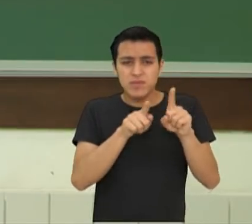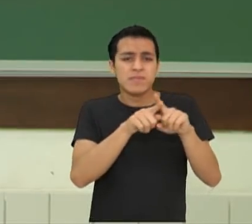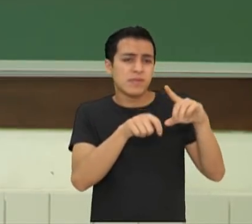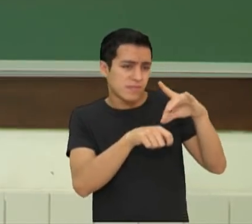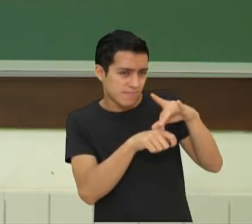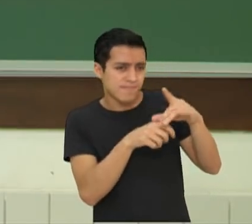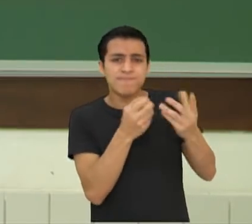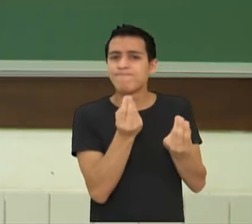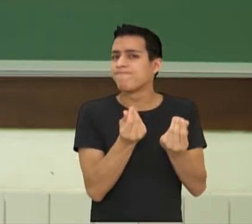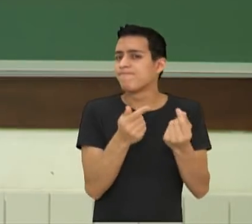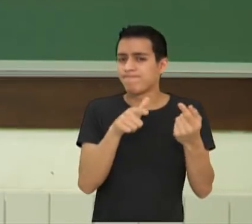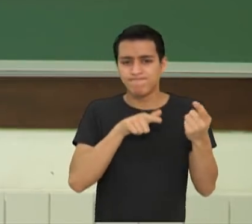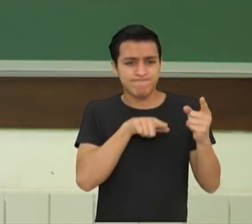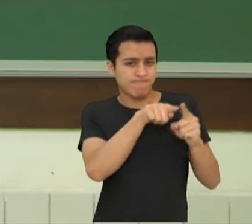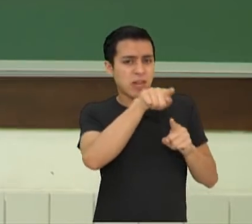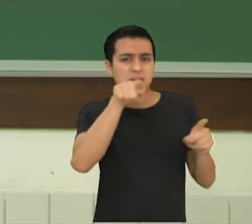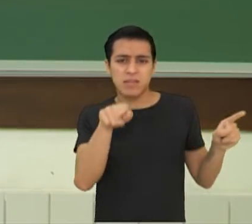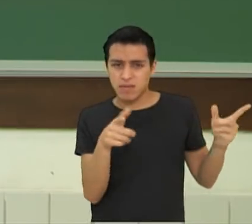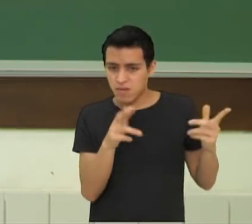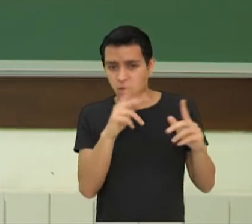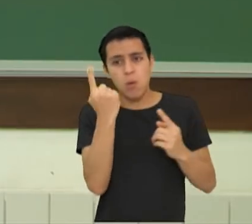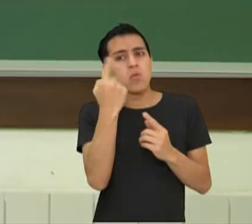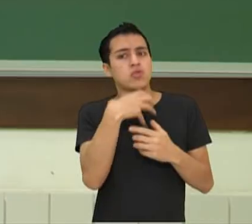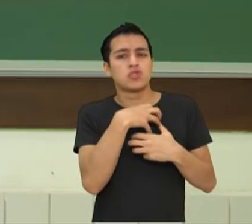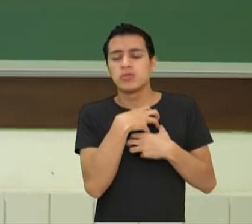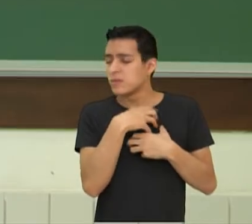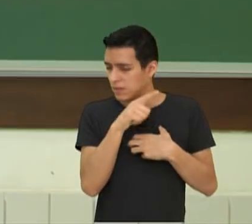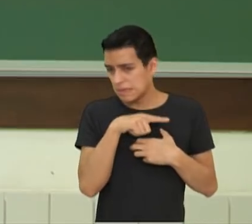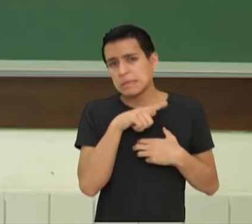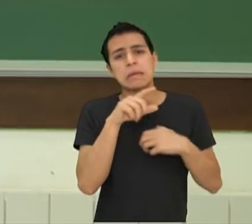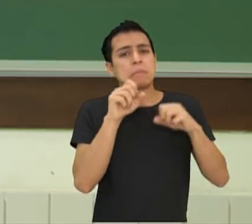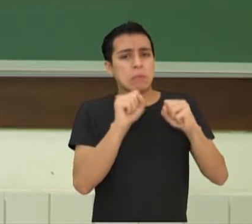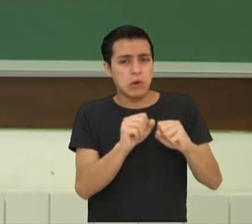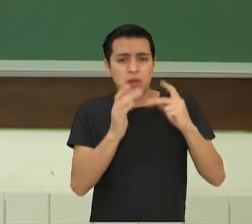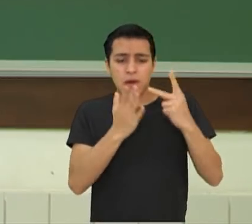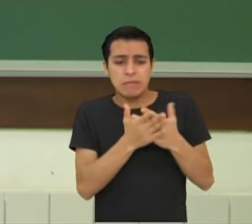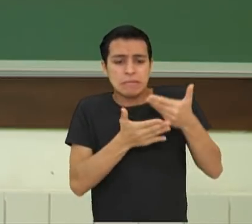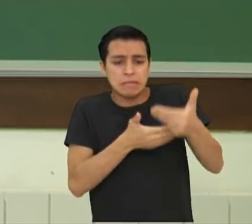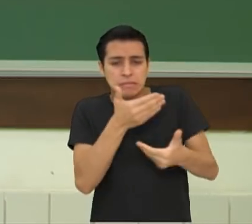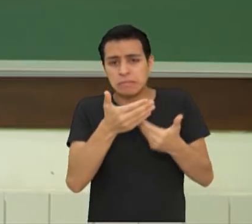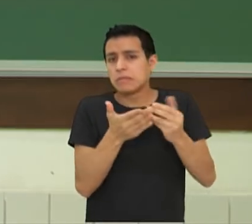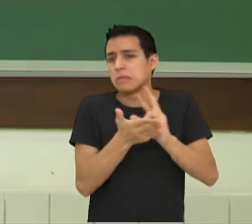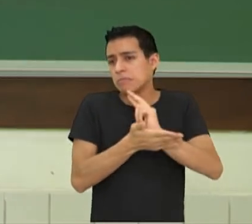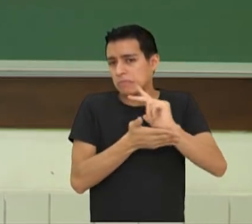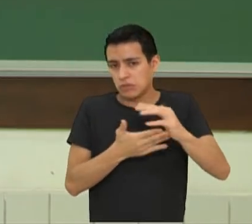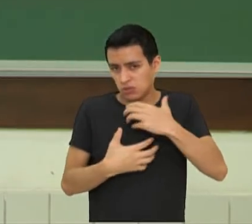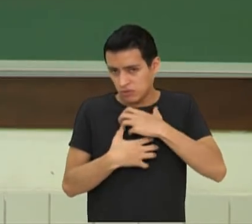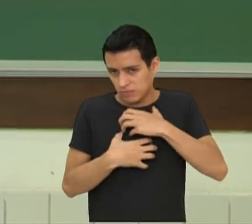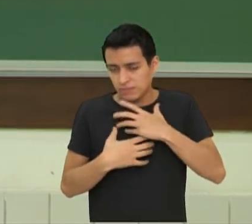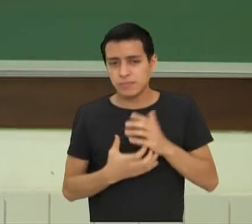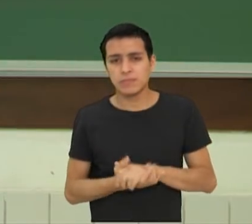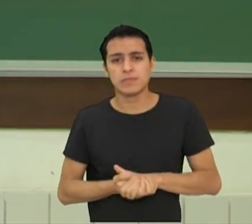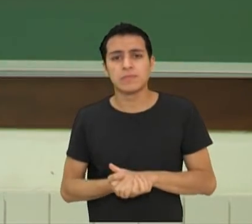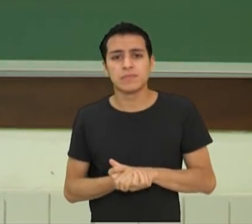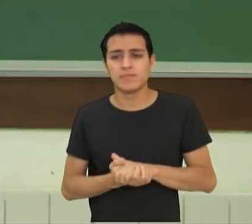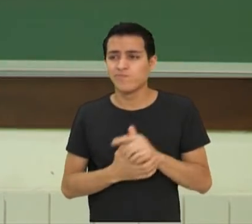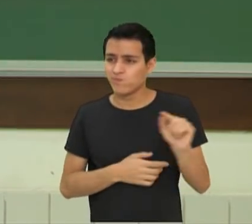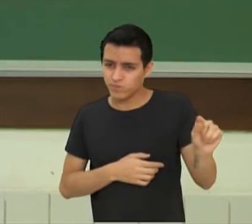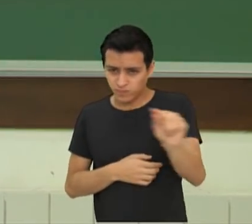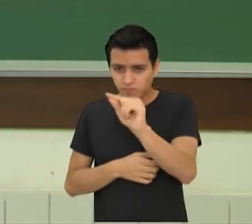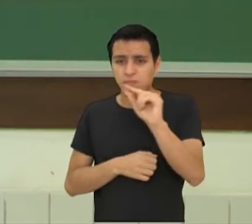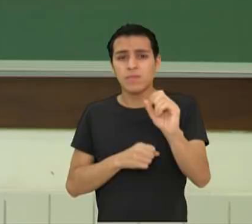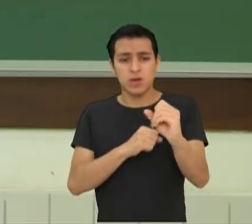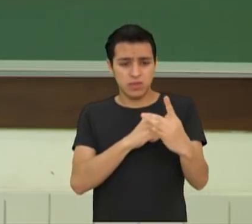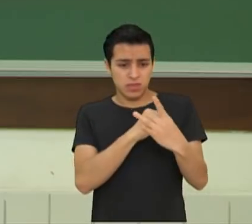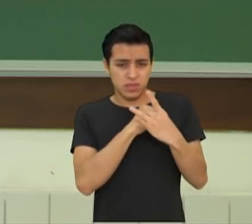também bastante eclética, ela tem várias facetas aí, causada por vários seres vivos,